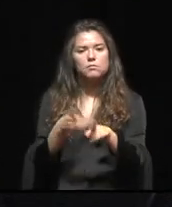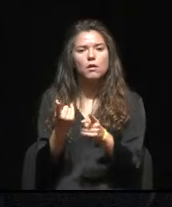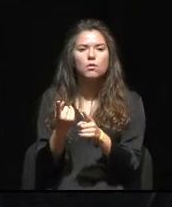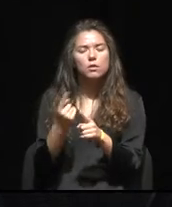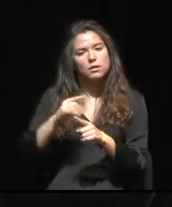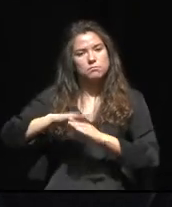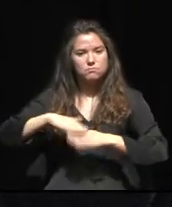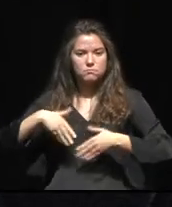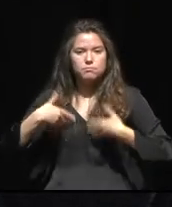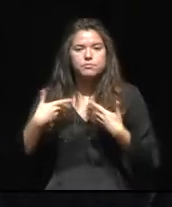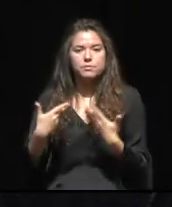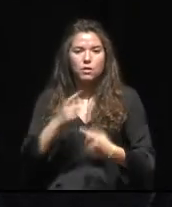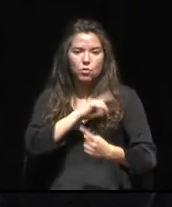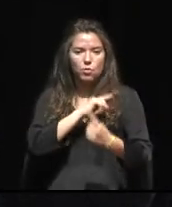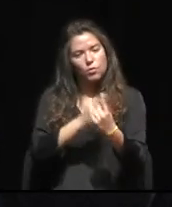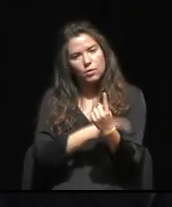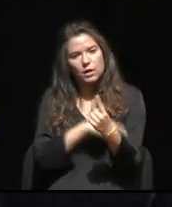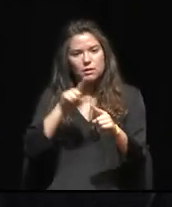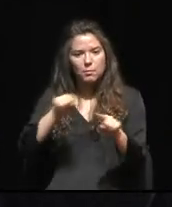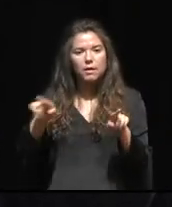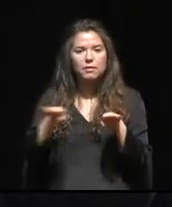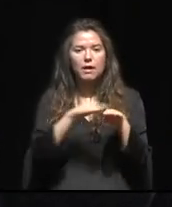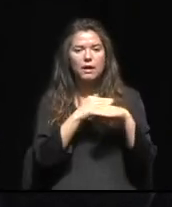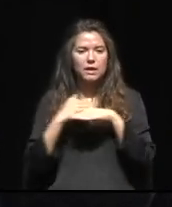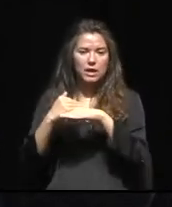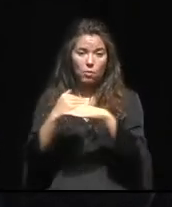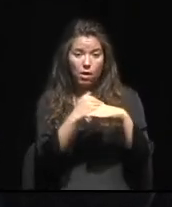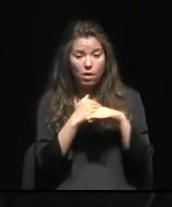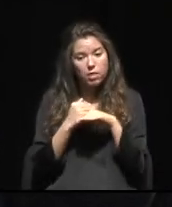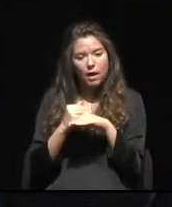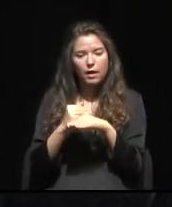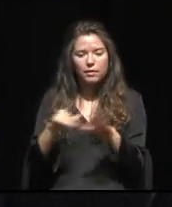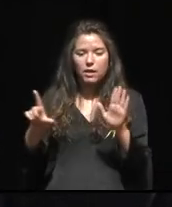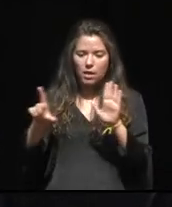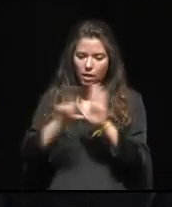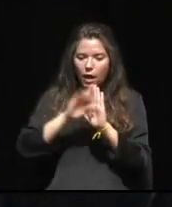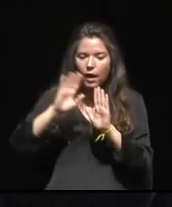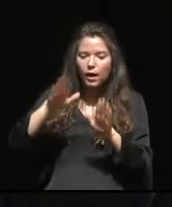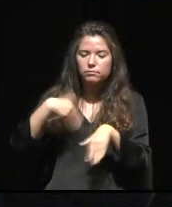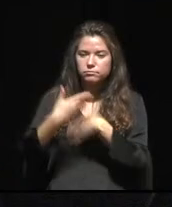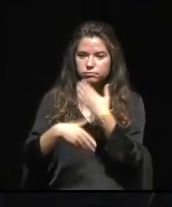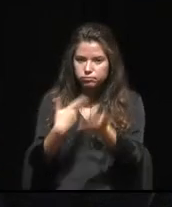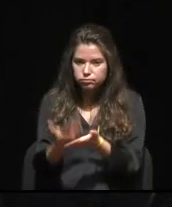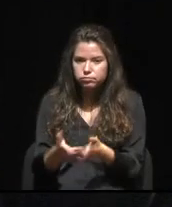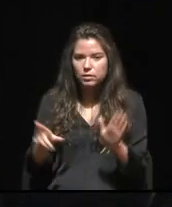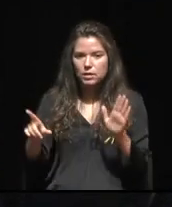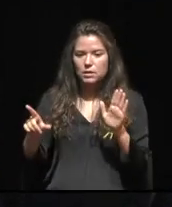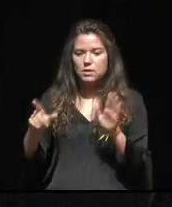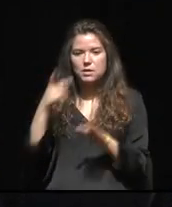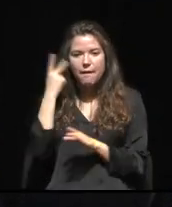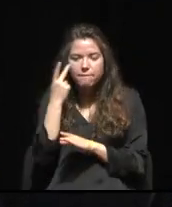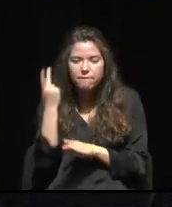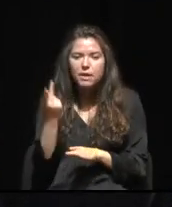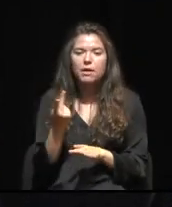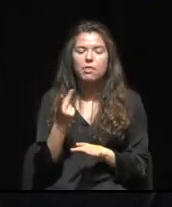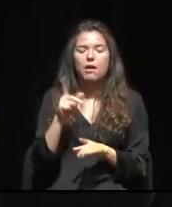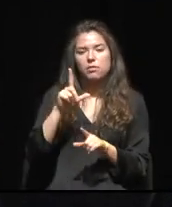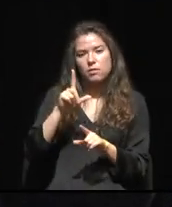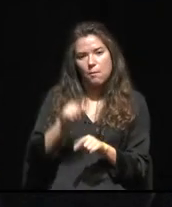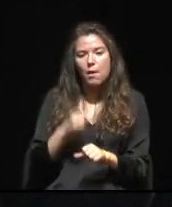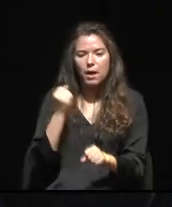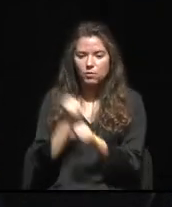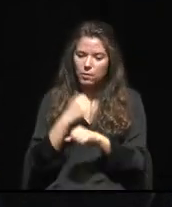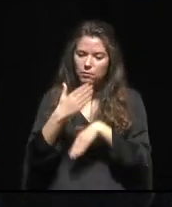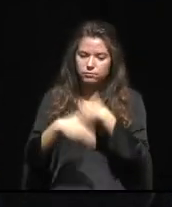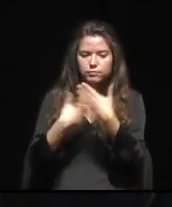da emancipação da mulher e da Igualdade avanços na lei avanços na vida avanços no trabalho avanços que